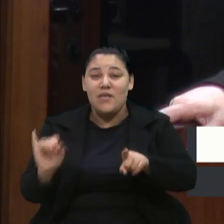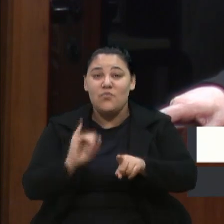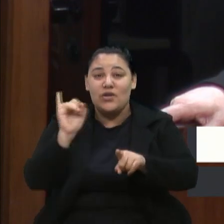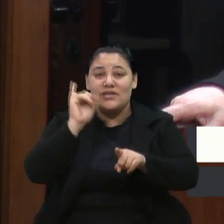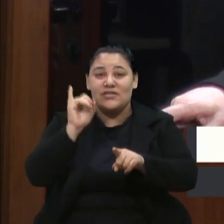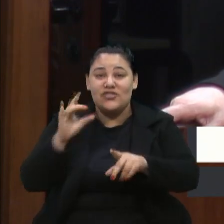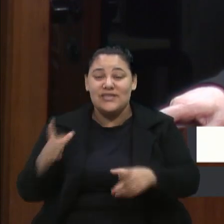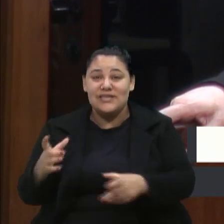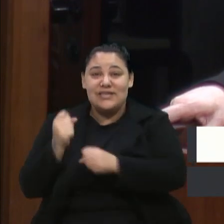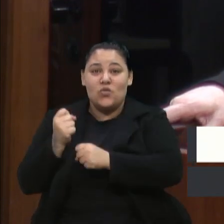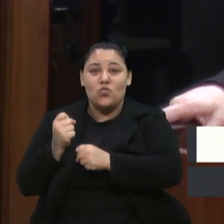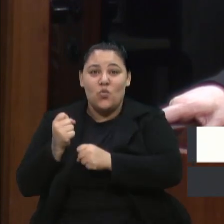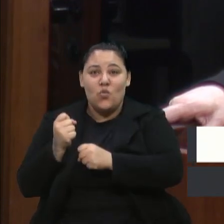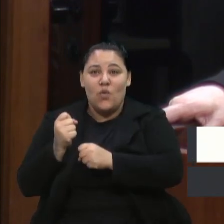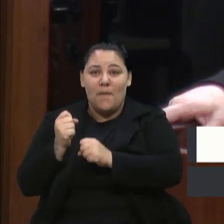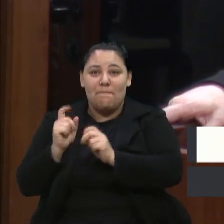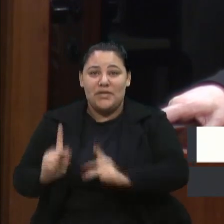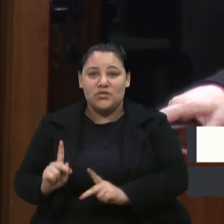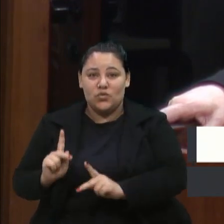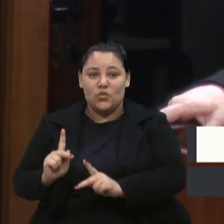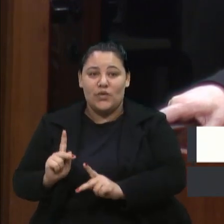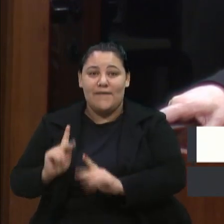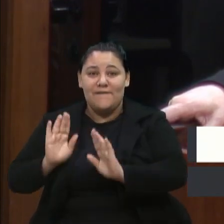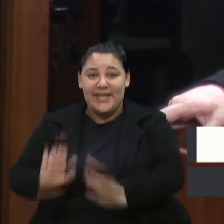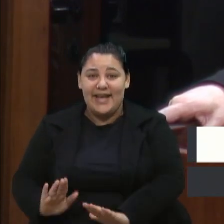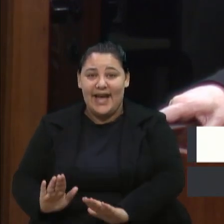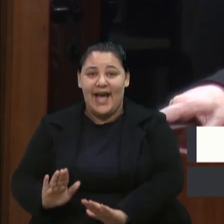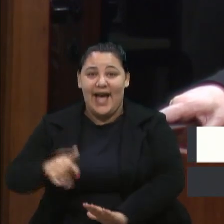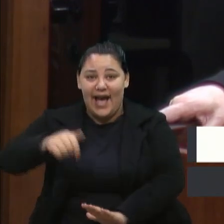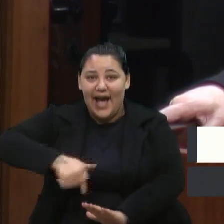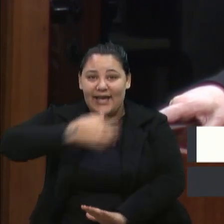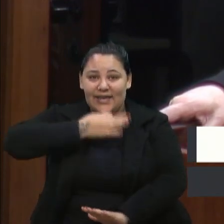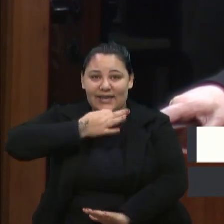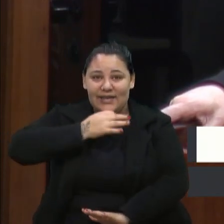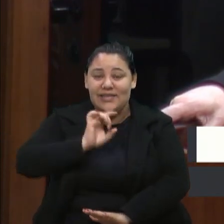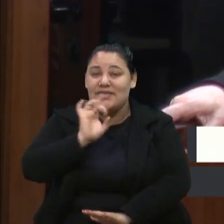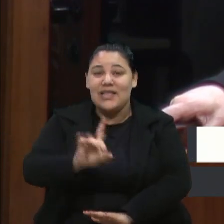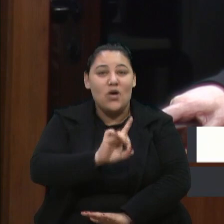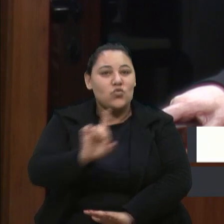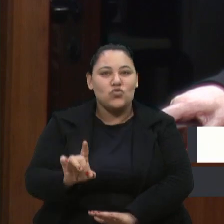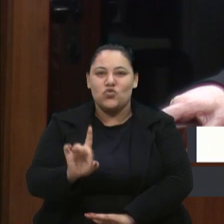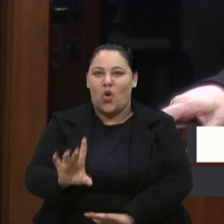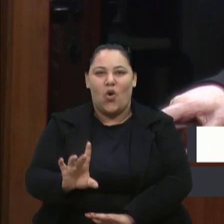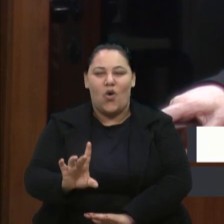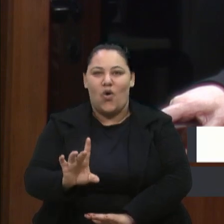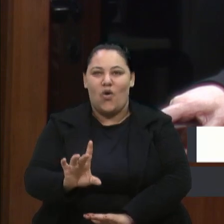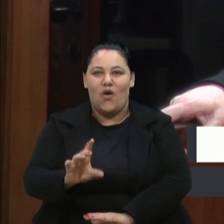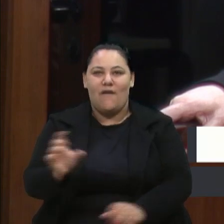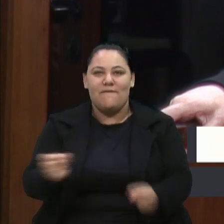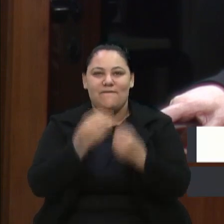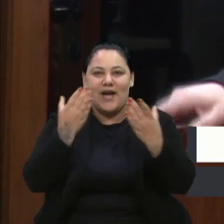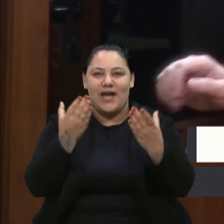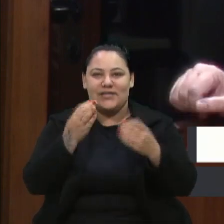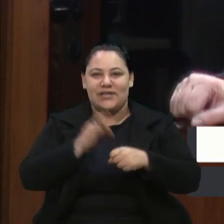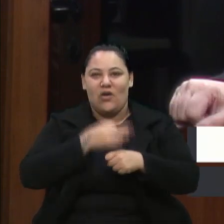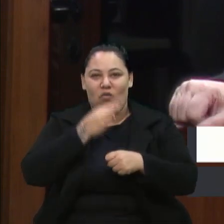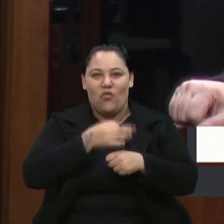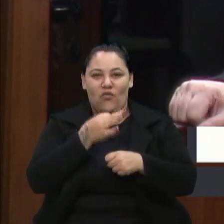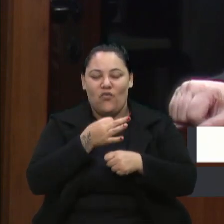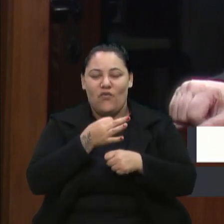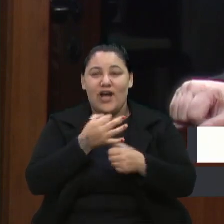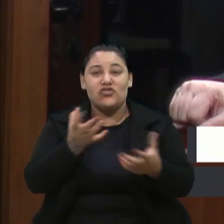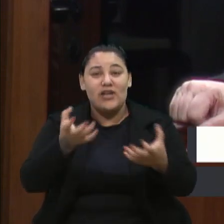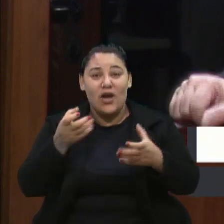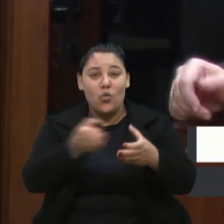da festa da uva, mas que, ao passar a visitação dos pavilhões, o turista tenha atrações e atrativos para ficar